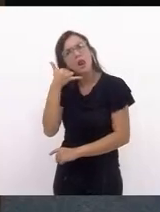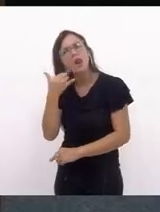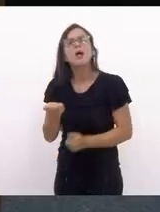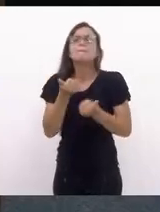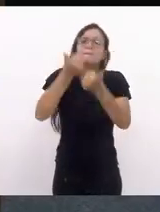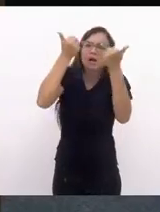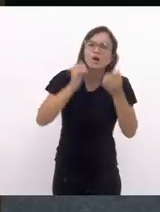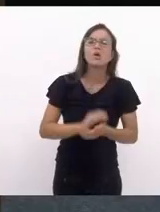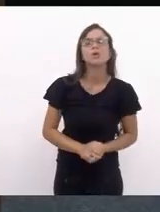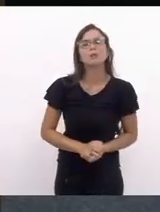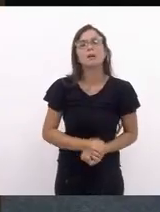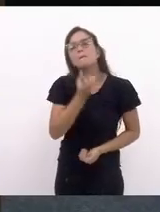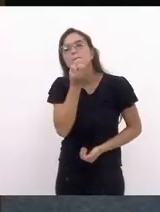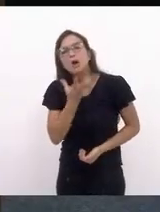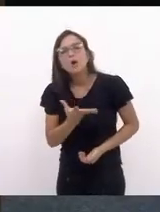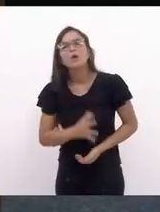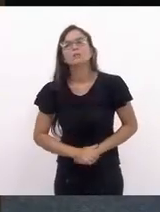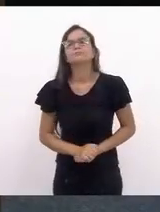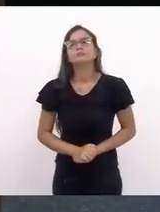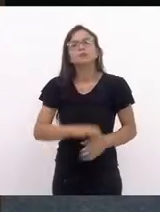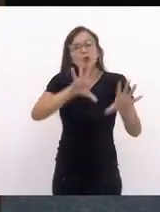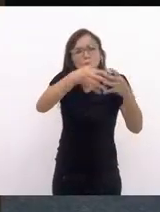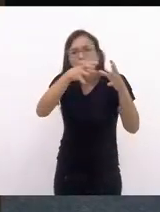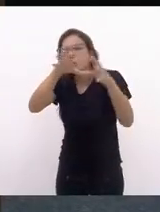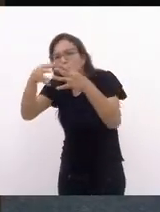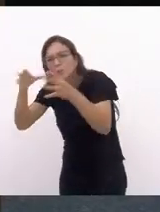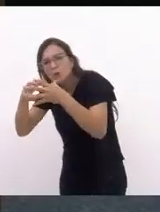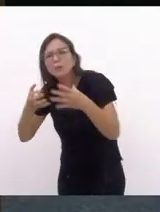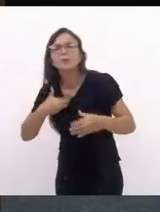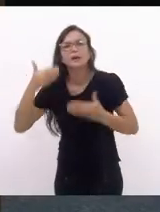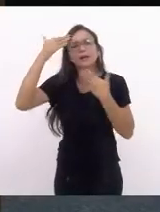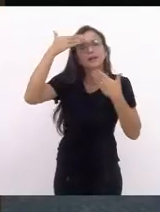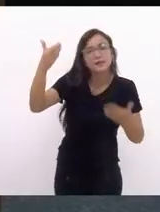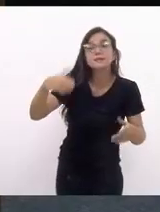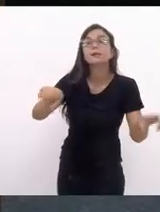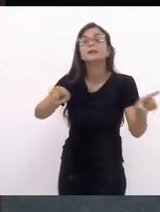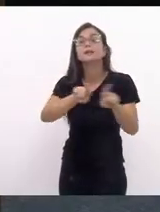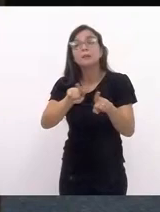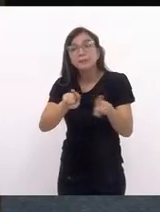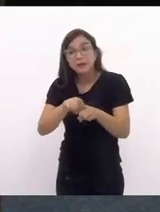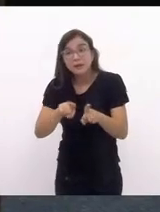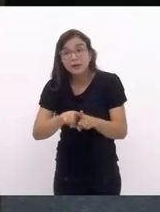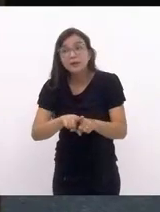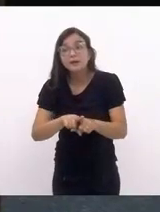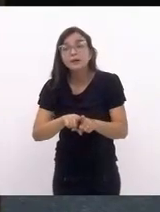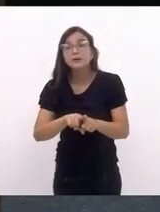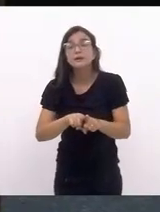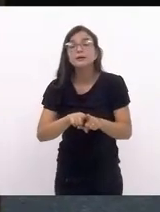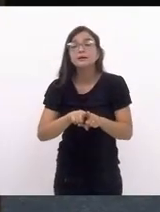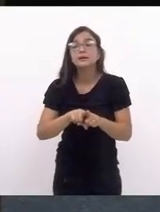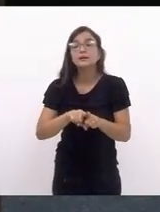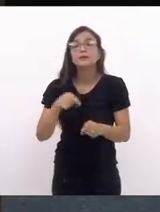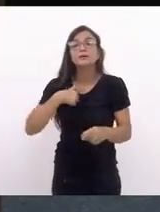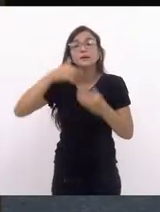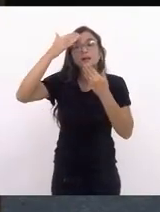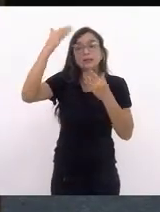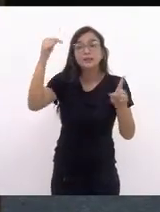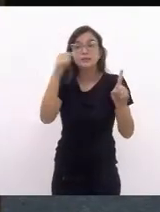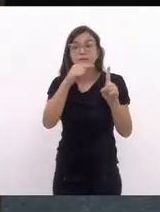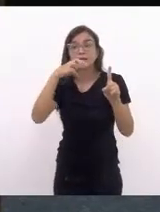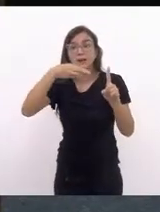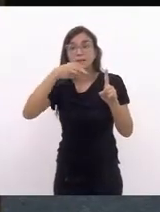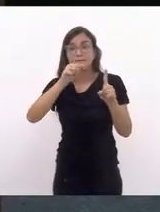e todos os outros grupos Quero agradecer também quero agradecer também ao deputado estadual